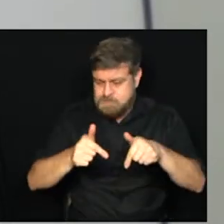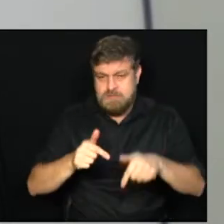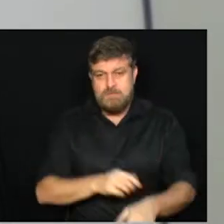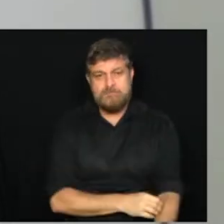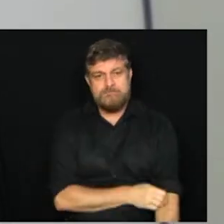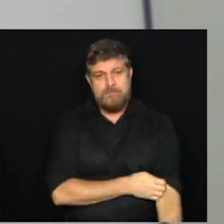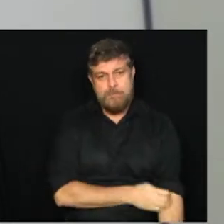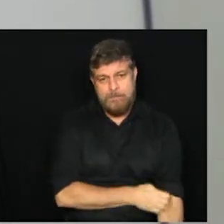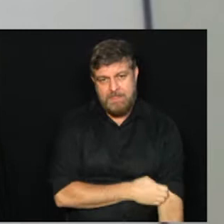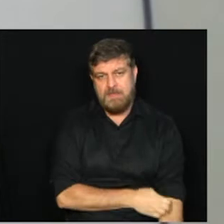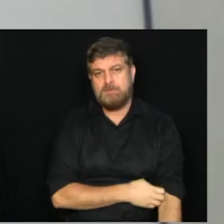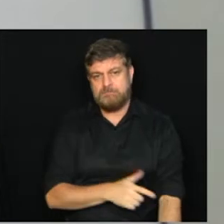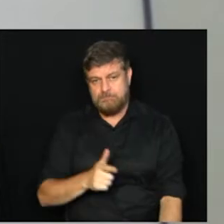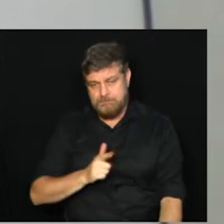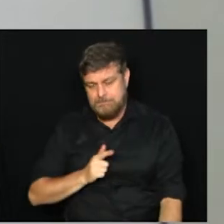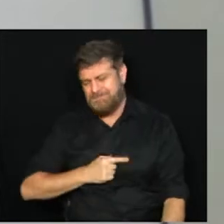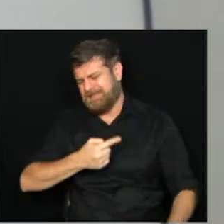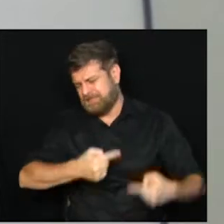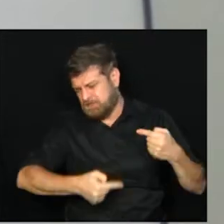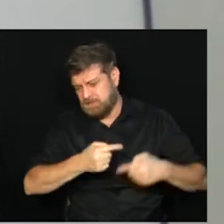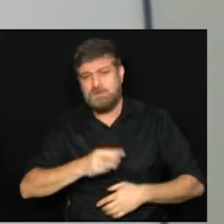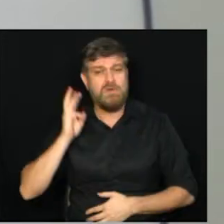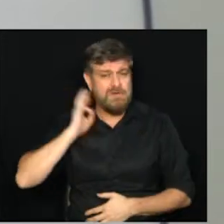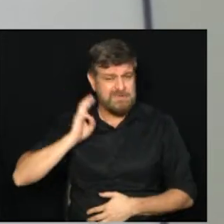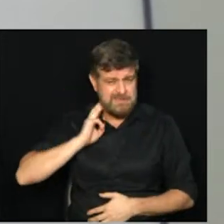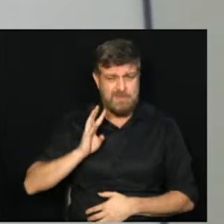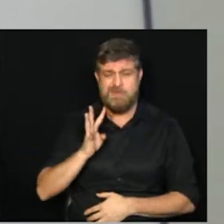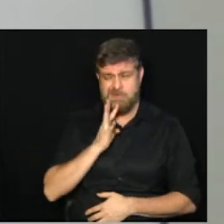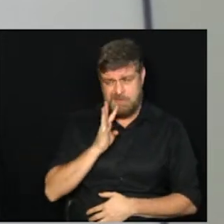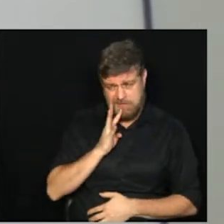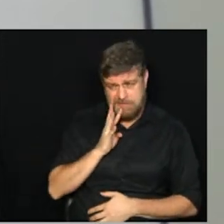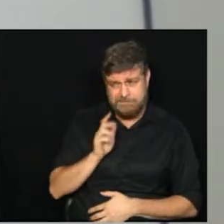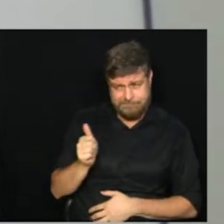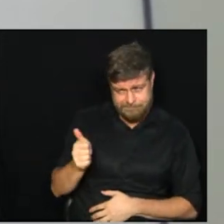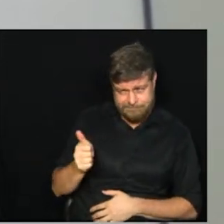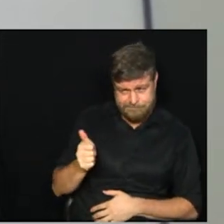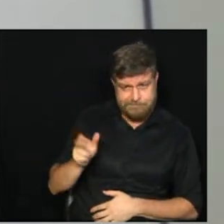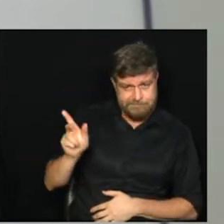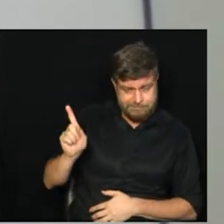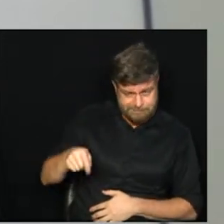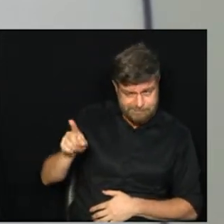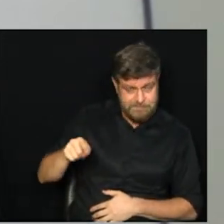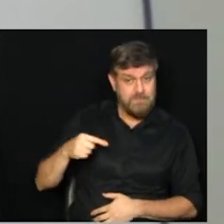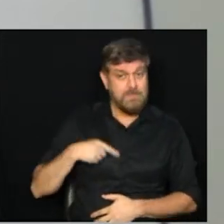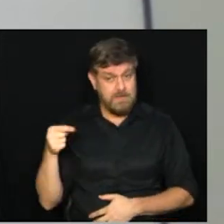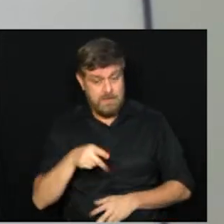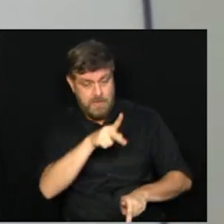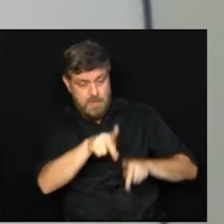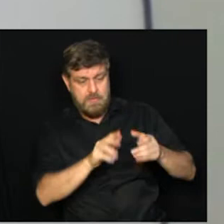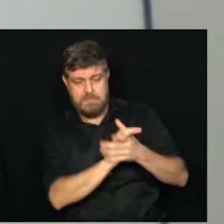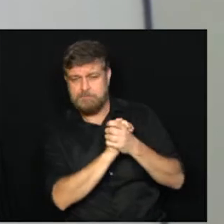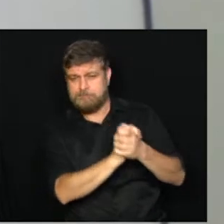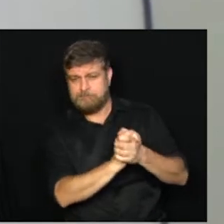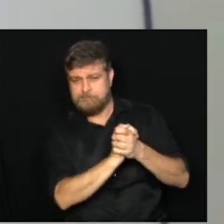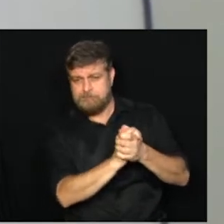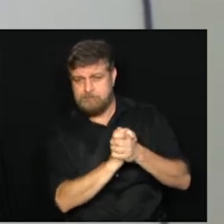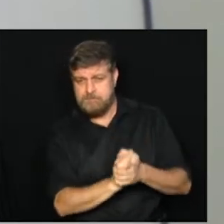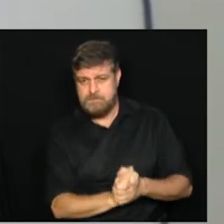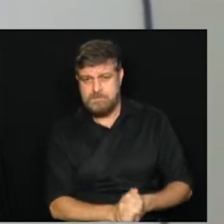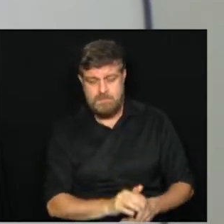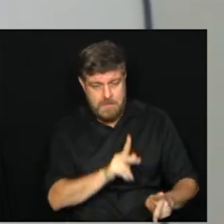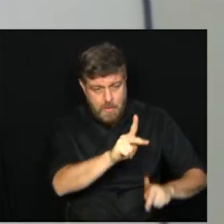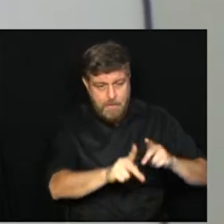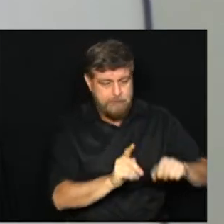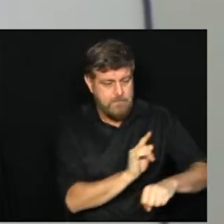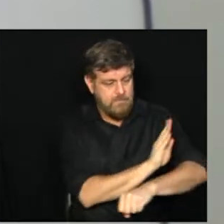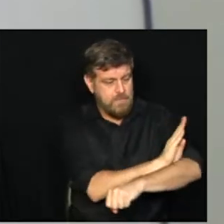com muita luta, com muita discussão, Cecílio sabe do que eu estou falando. Então é importante a gente parabenizar aquele povo de dentro do Bassoli que lutou